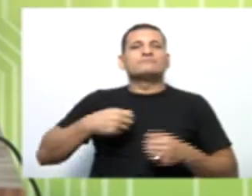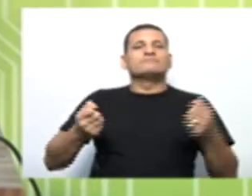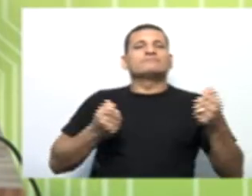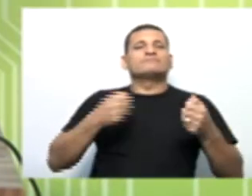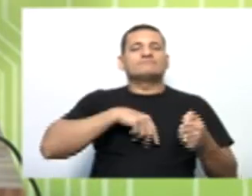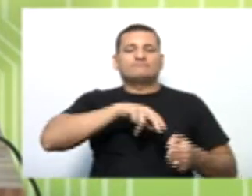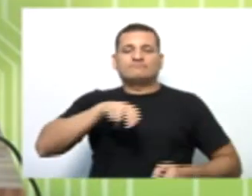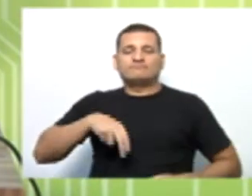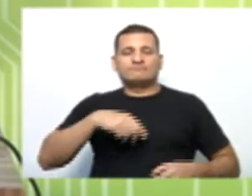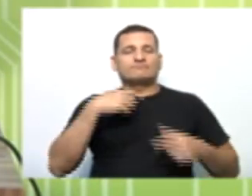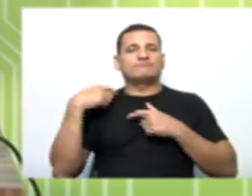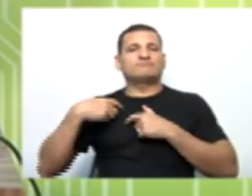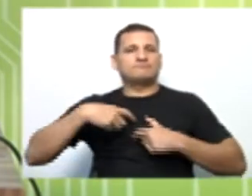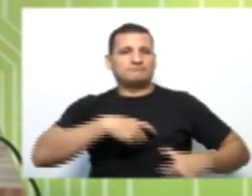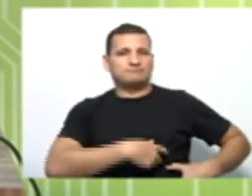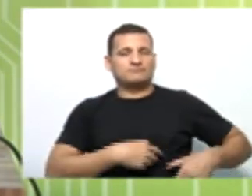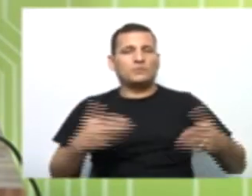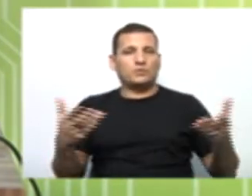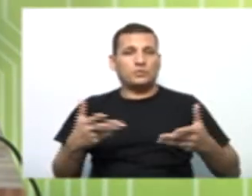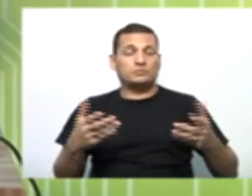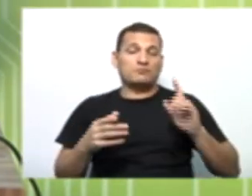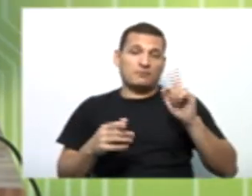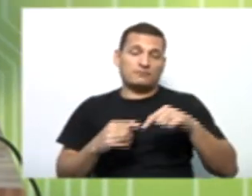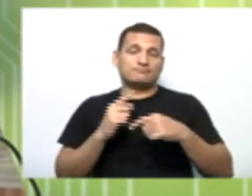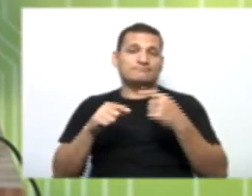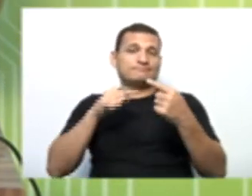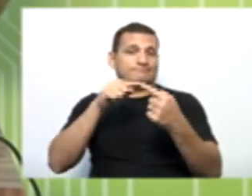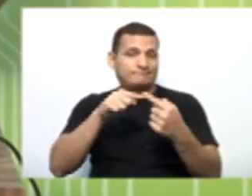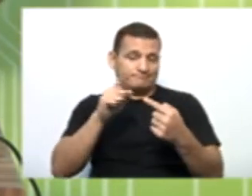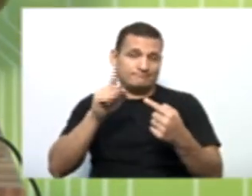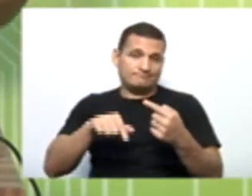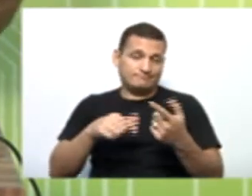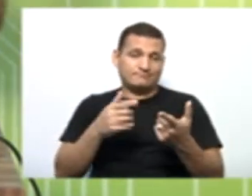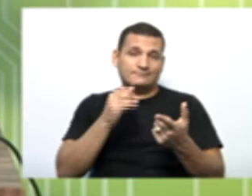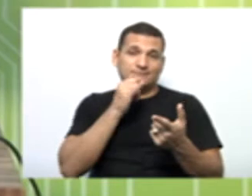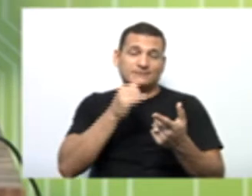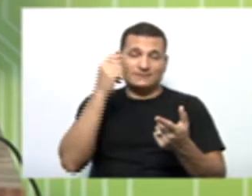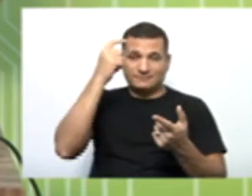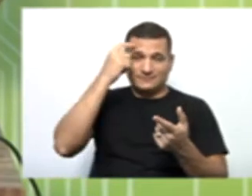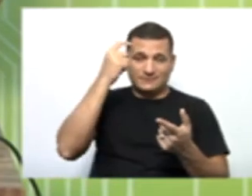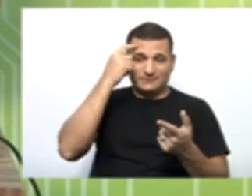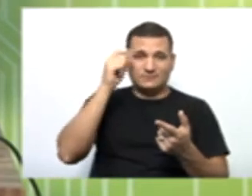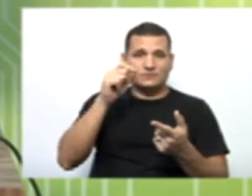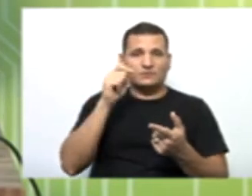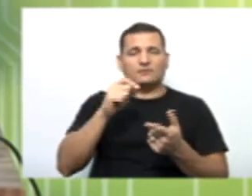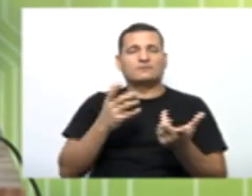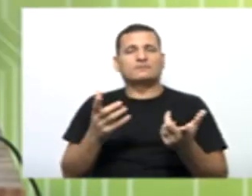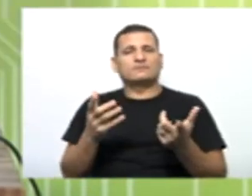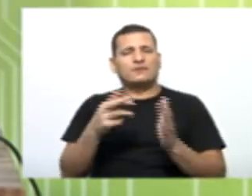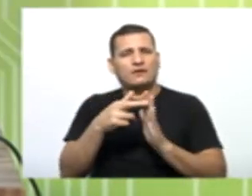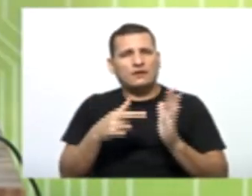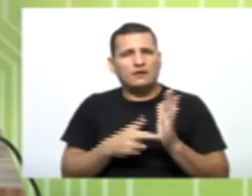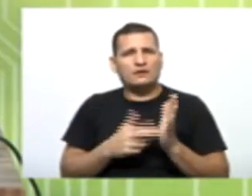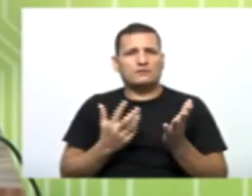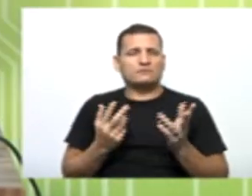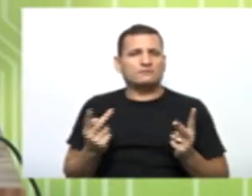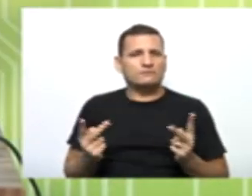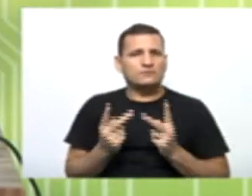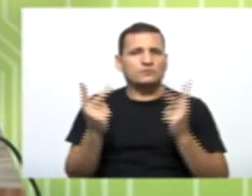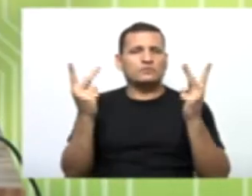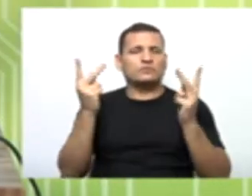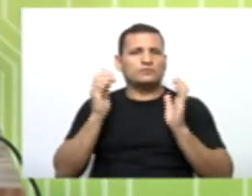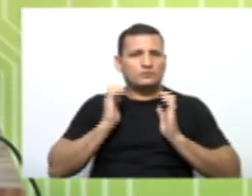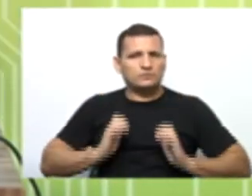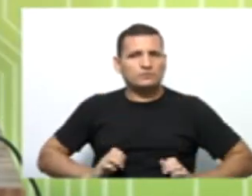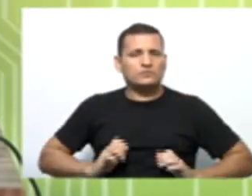de segurança. E esse é o objetivo quando se pensa em conjuntos de valores éticos e morais.